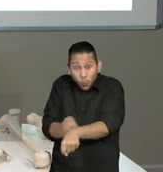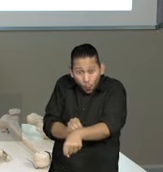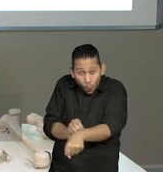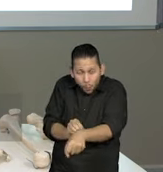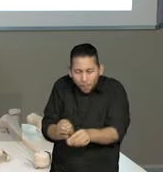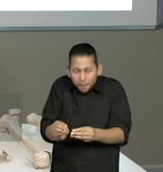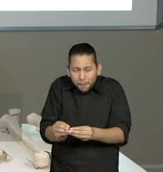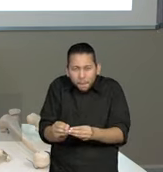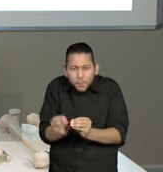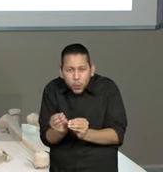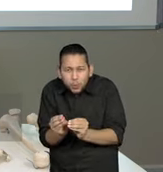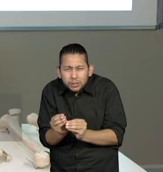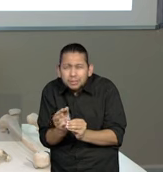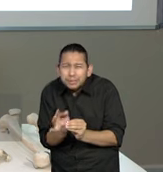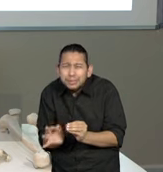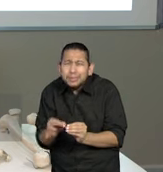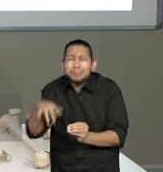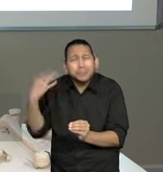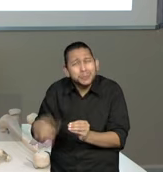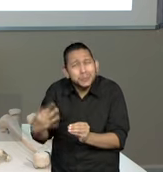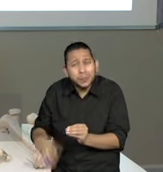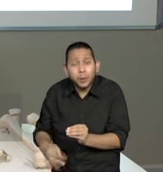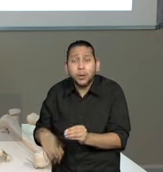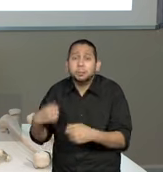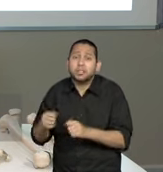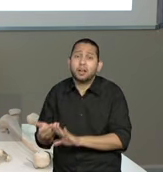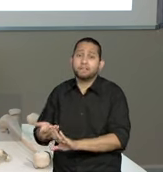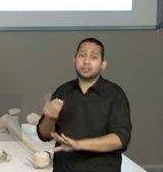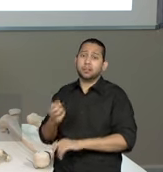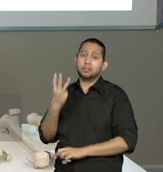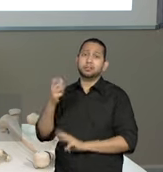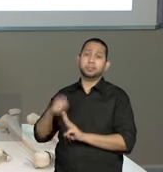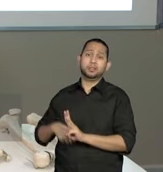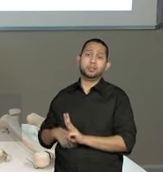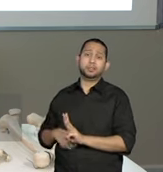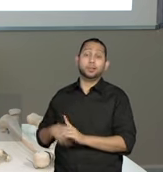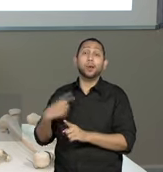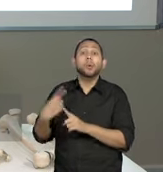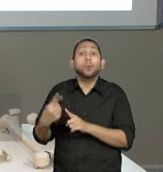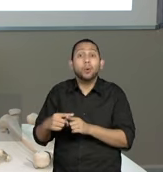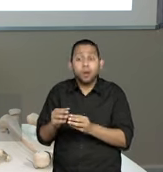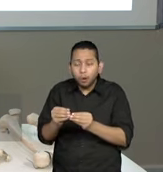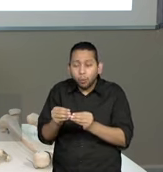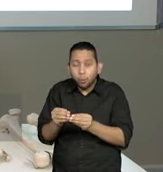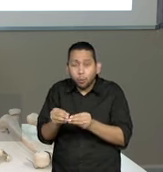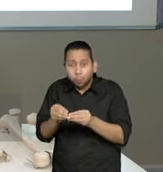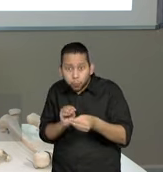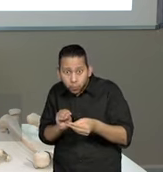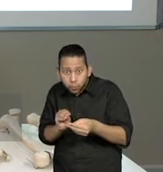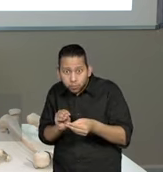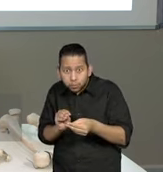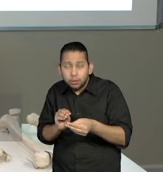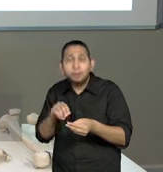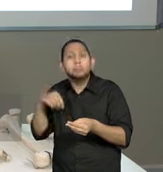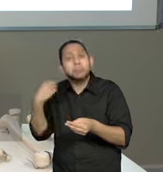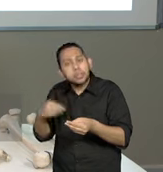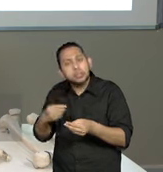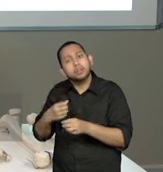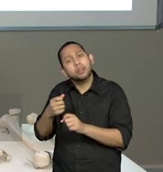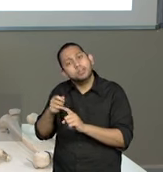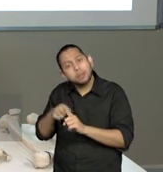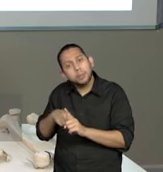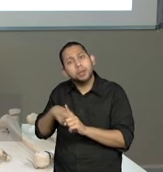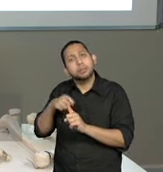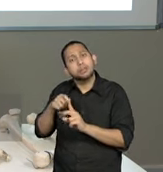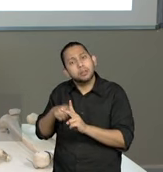se reconstituir, que ele consegue se regenerar, mas ele leva um tempo para se regenerar, para que ele consiga realizar